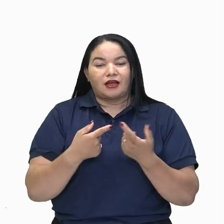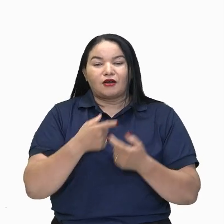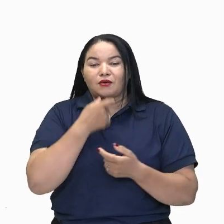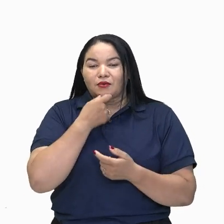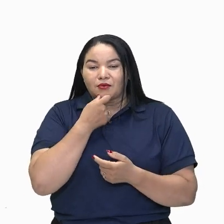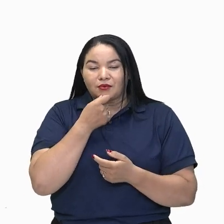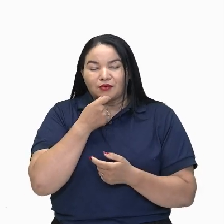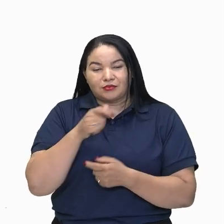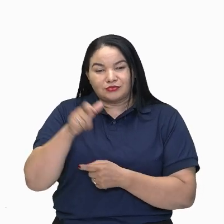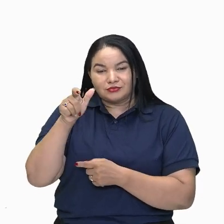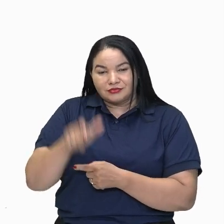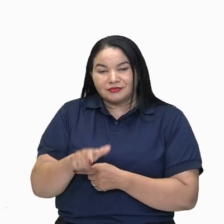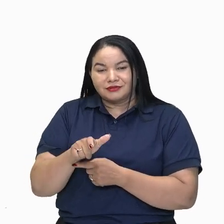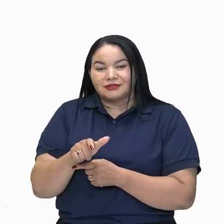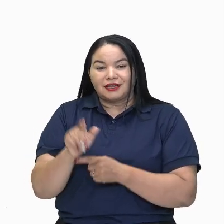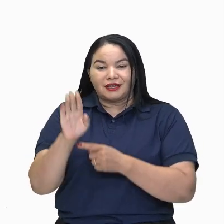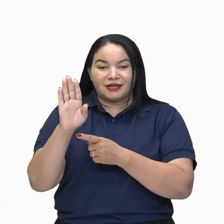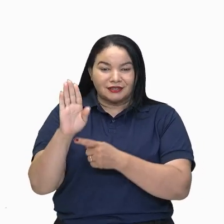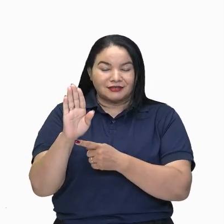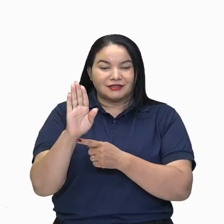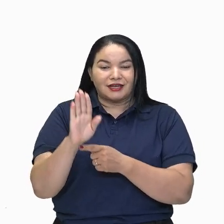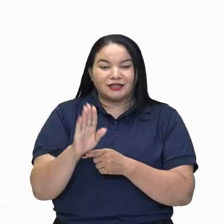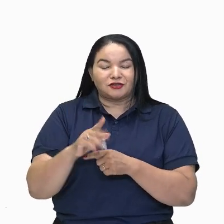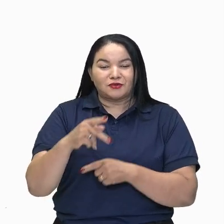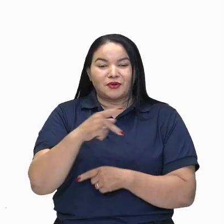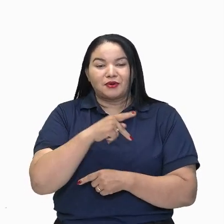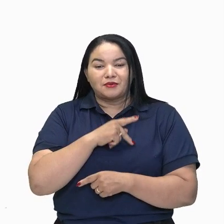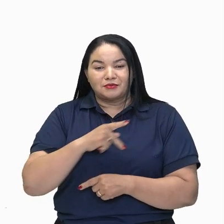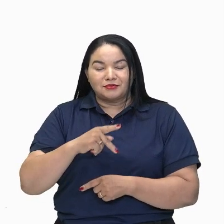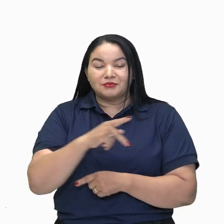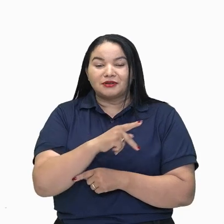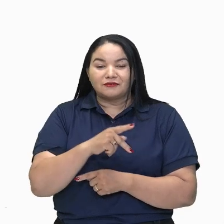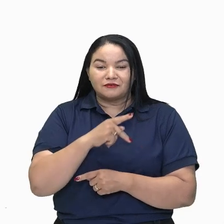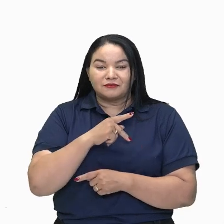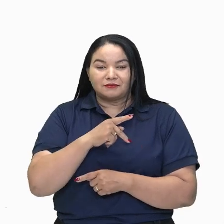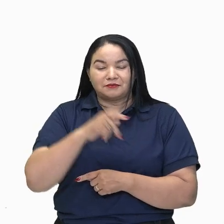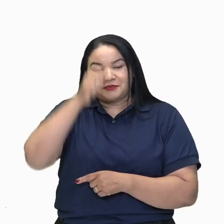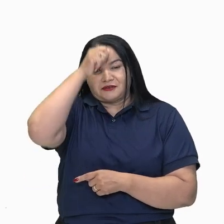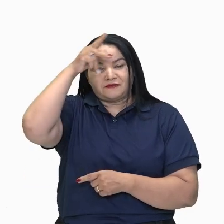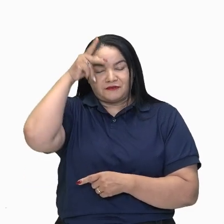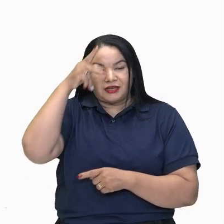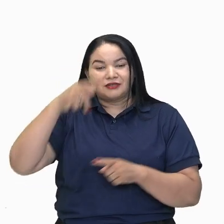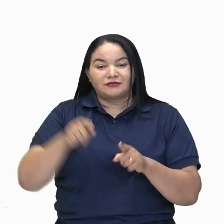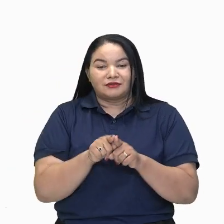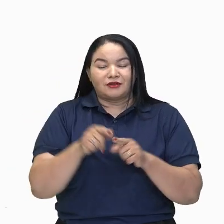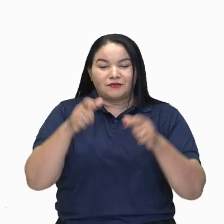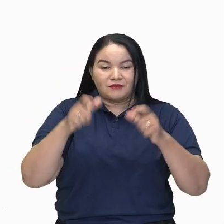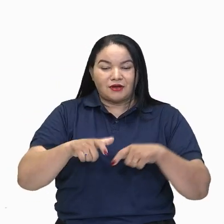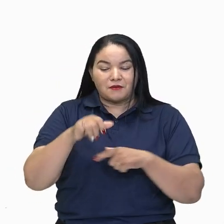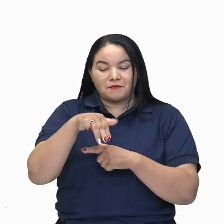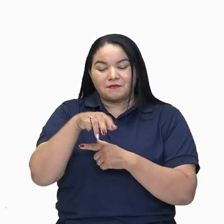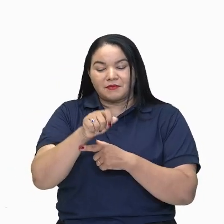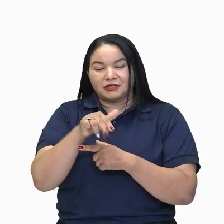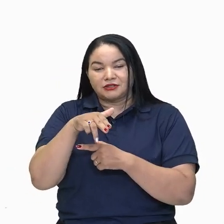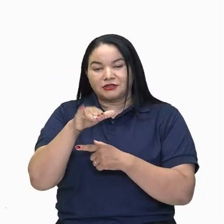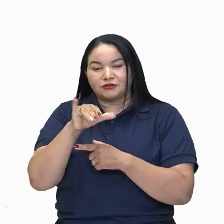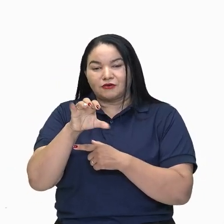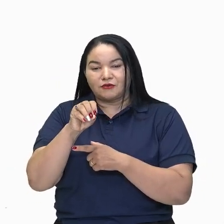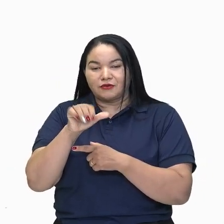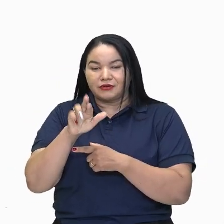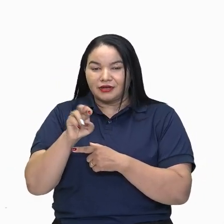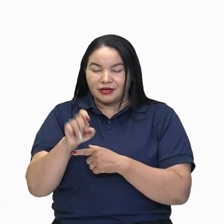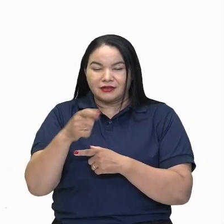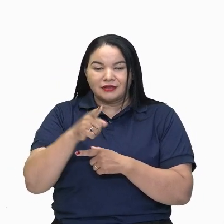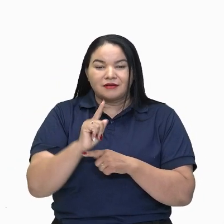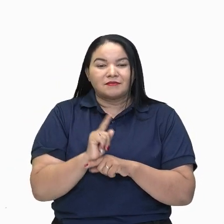prefeito de Manicoré, e vão promover também debates entre candidatos, justamente para a gente ter uma noção